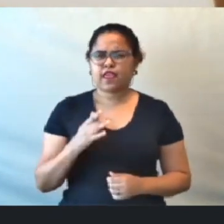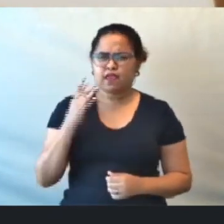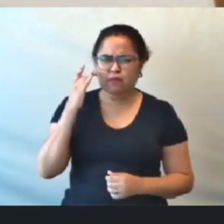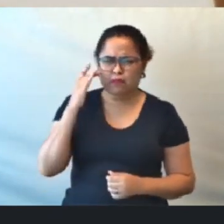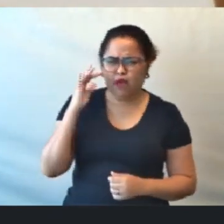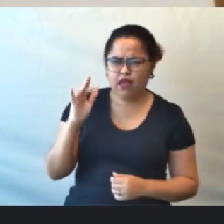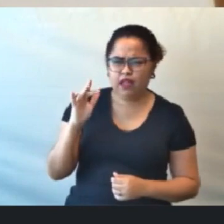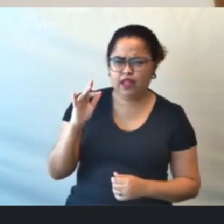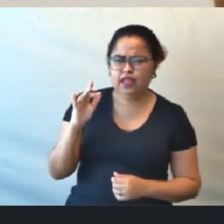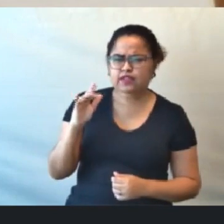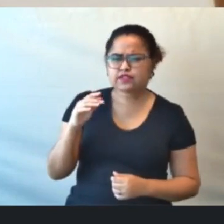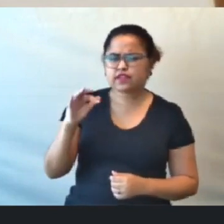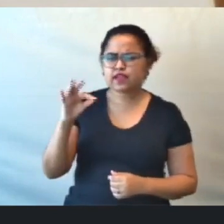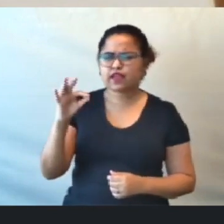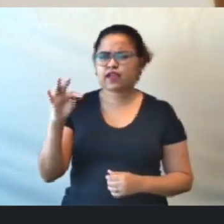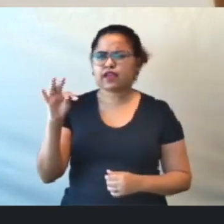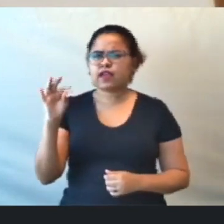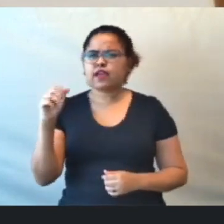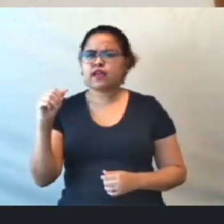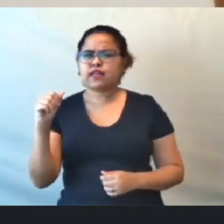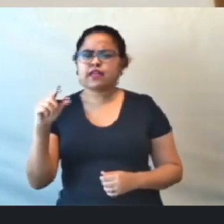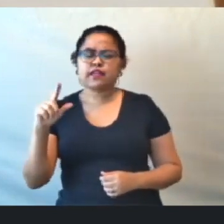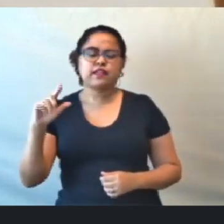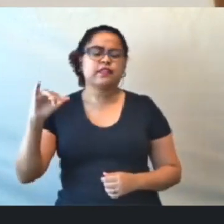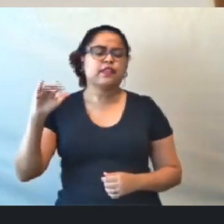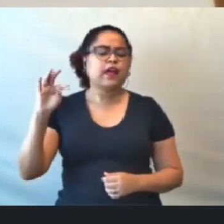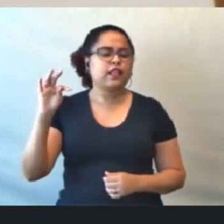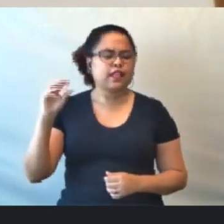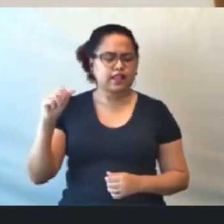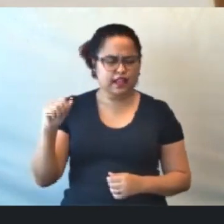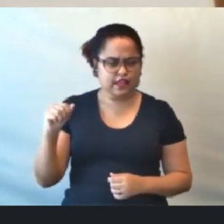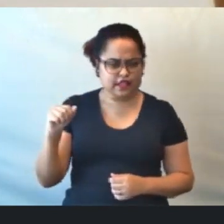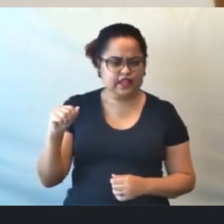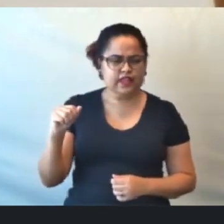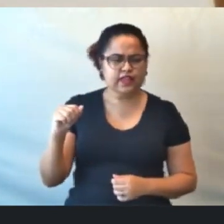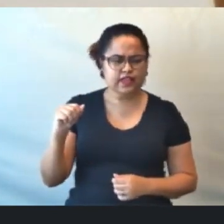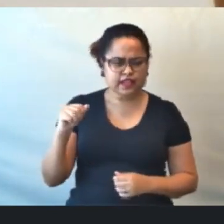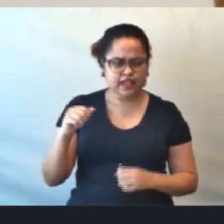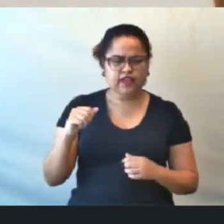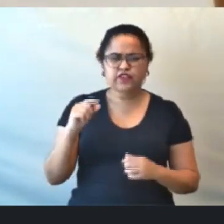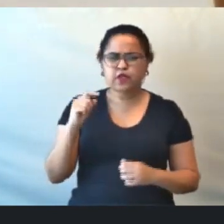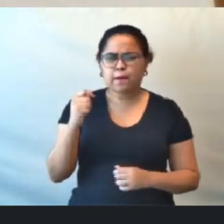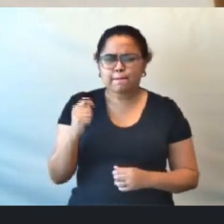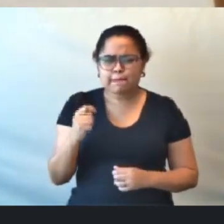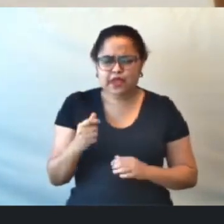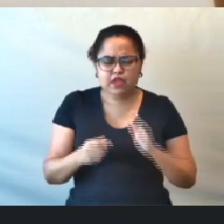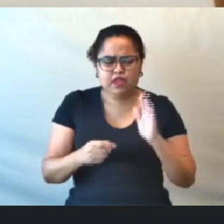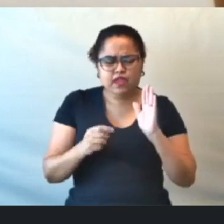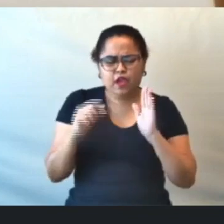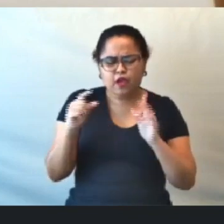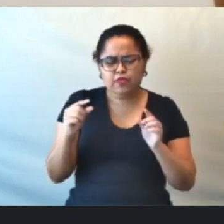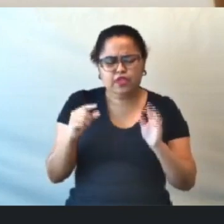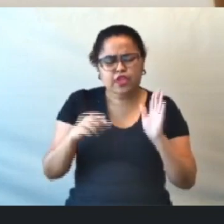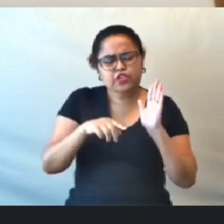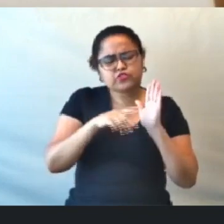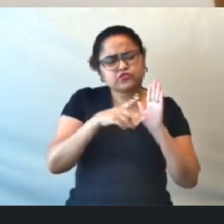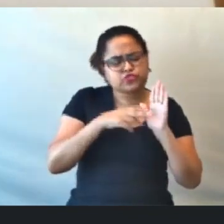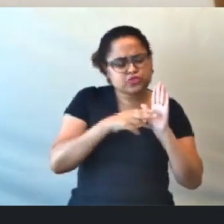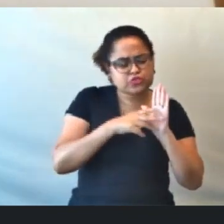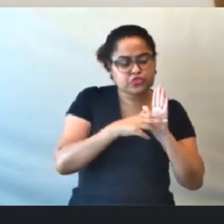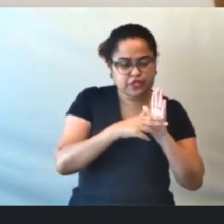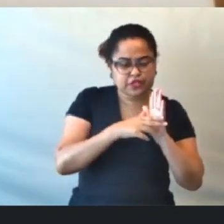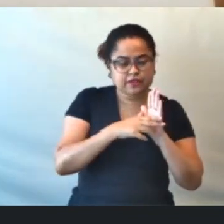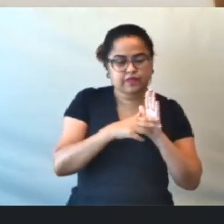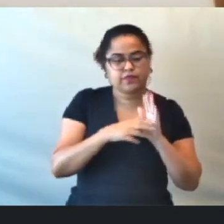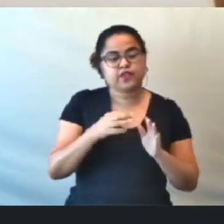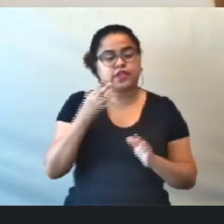cirurgia, pequena cirurgia, não pôde participar, e o professor Nilo está aí. Agora, o contrato feito entre a Prefeitura e a